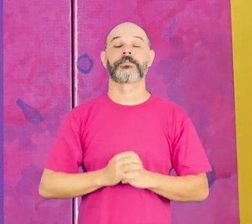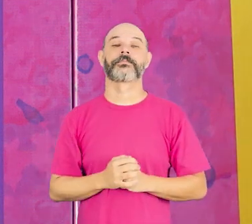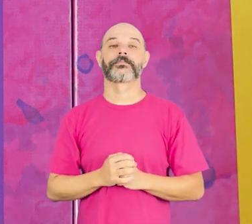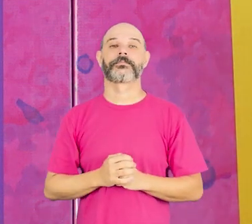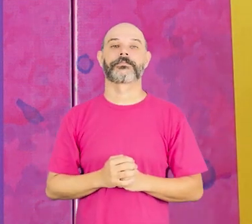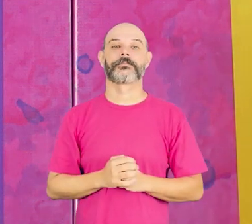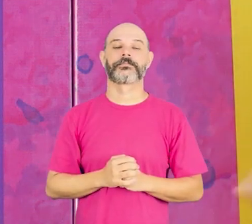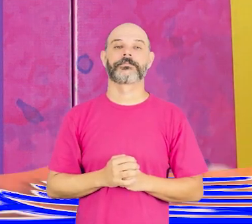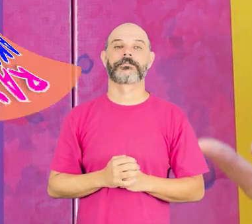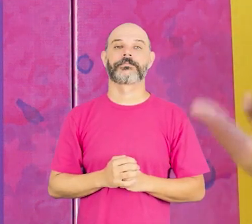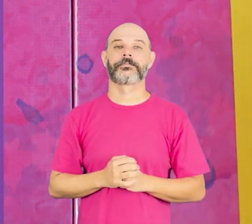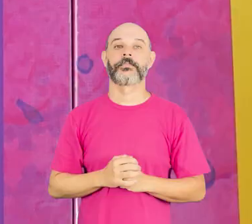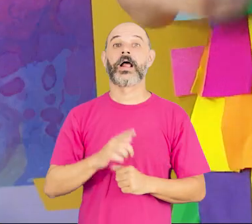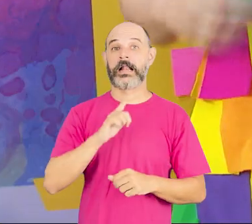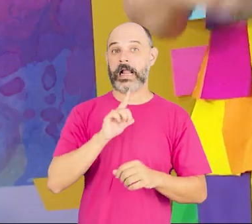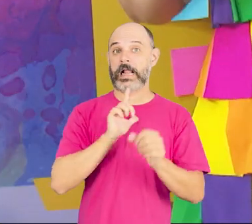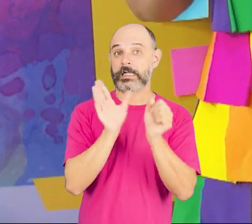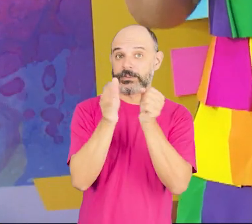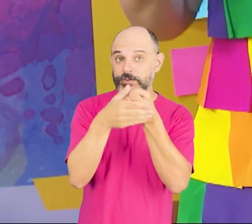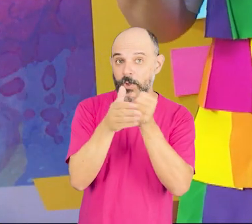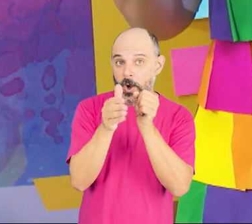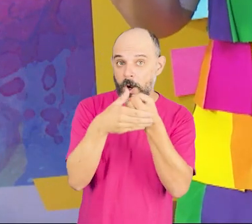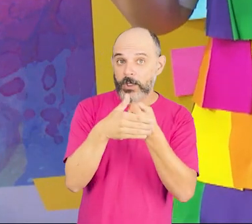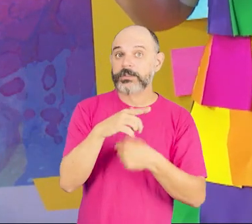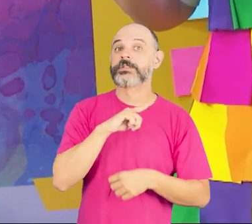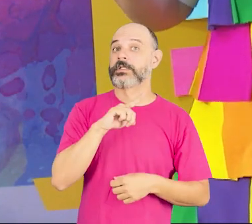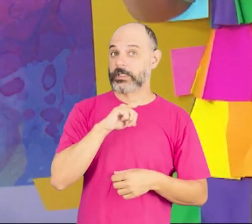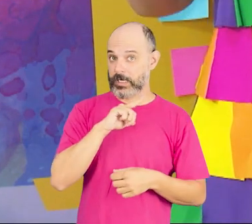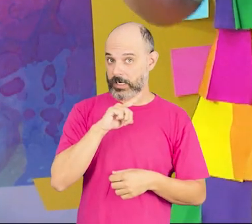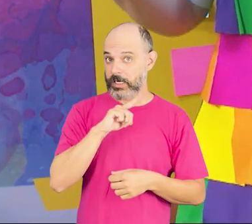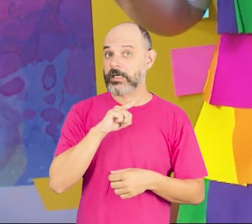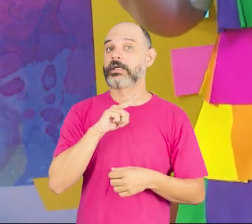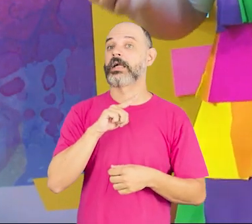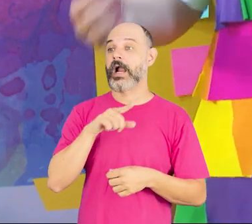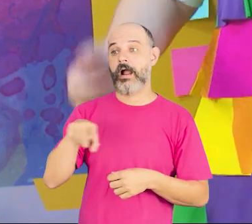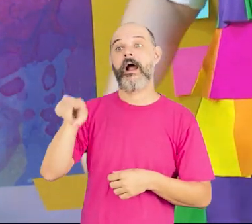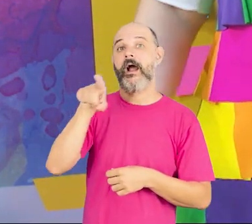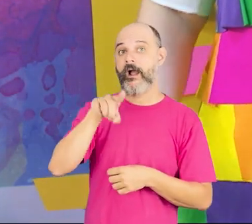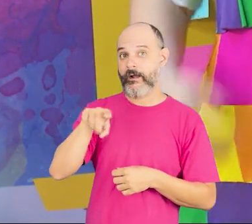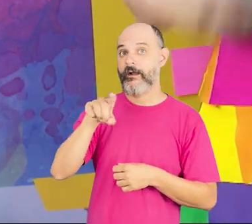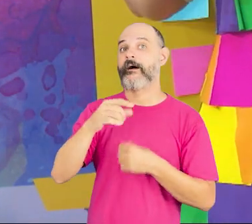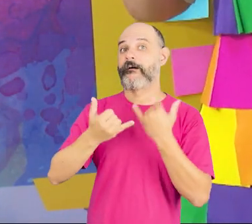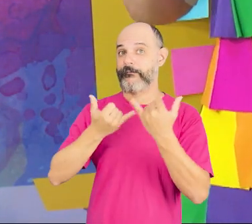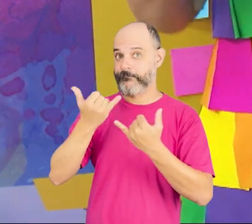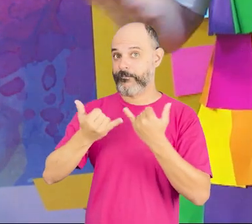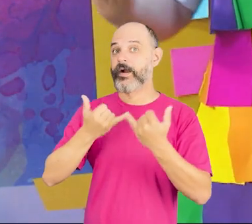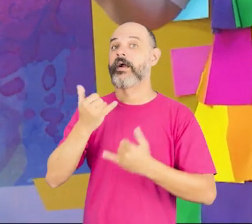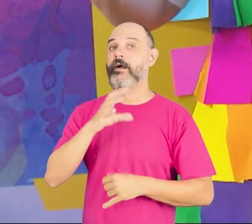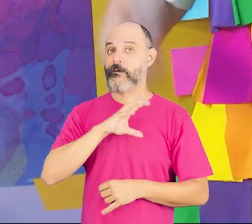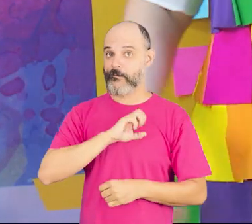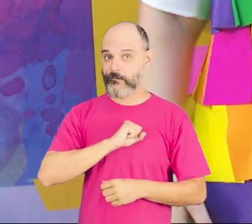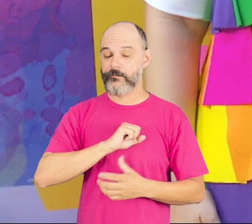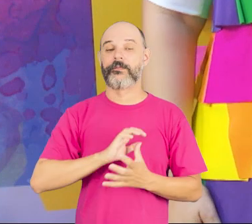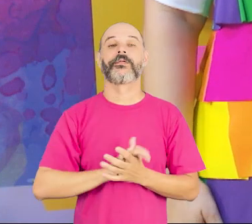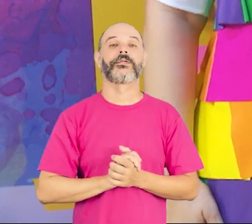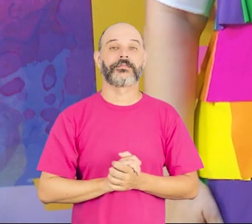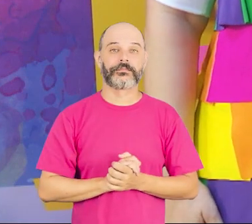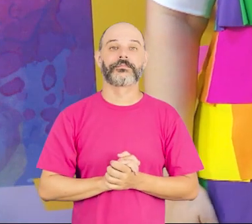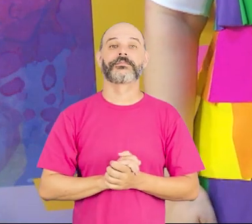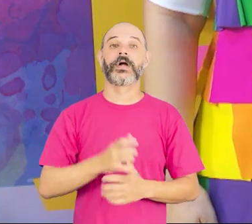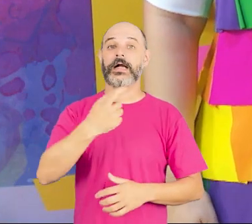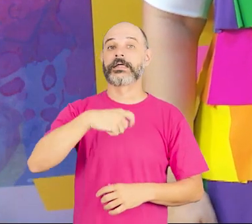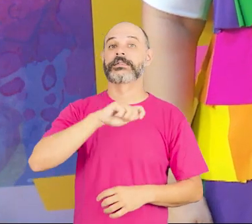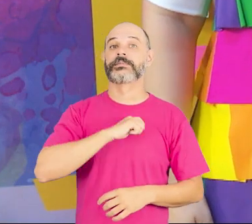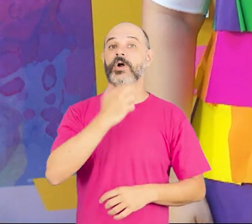Amarelinha, rajuela. Pique-esconde também está entre os juegos favoritos de las